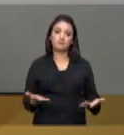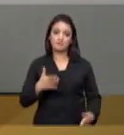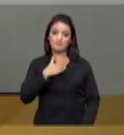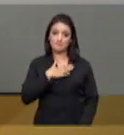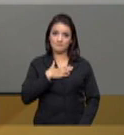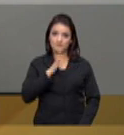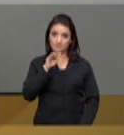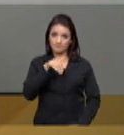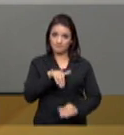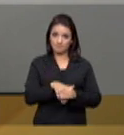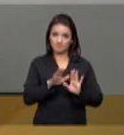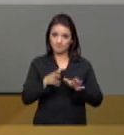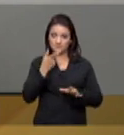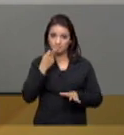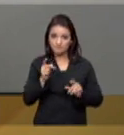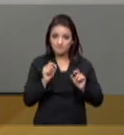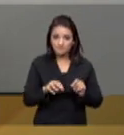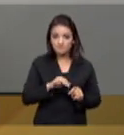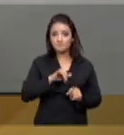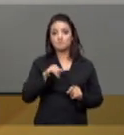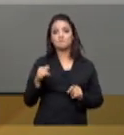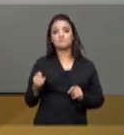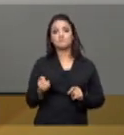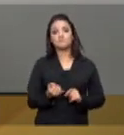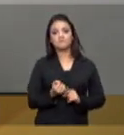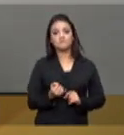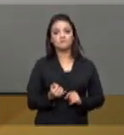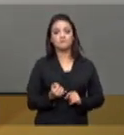um exemplo aproveitado e constante,